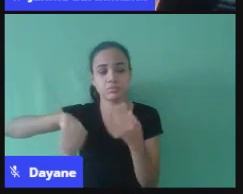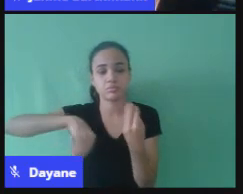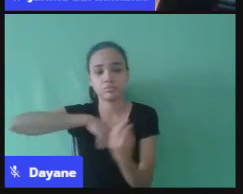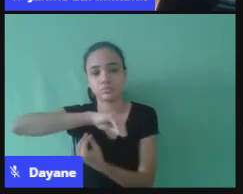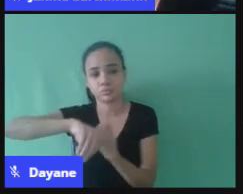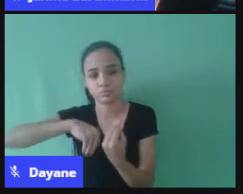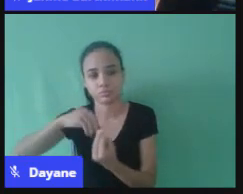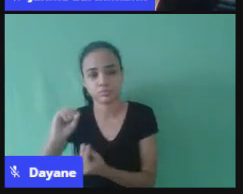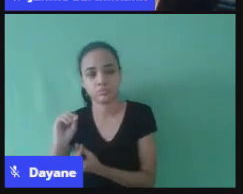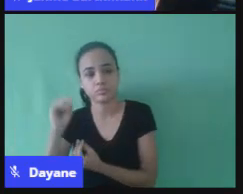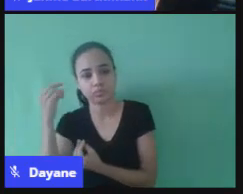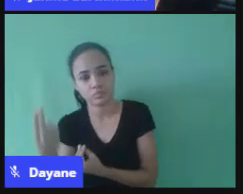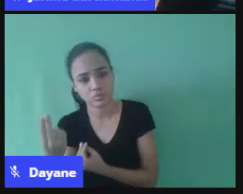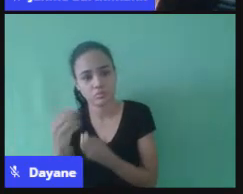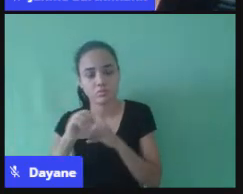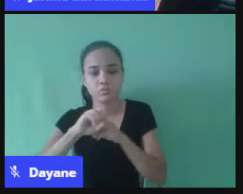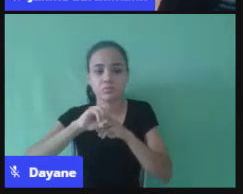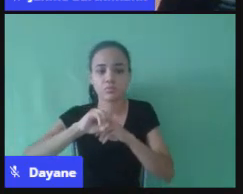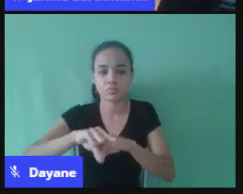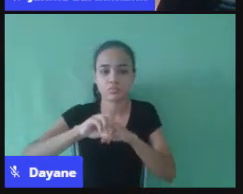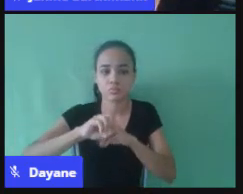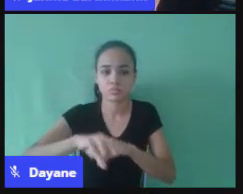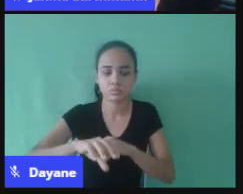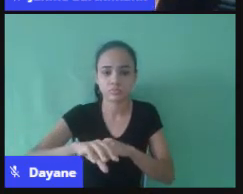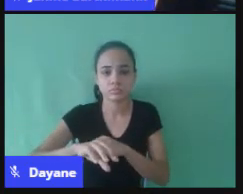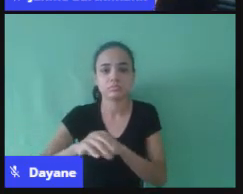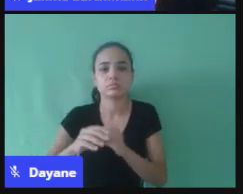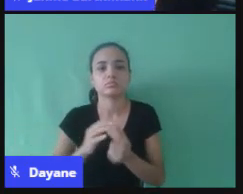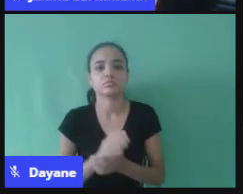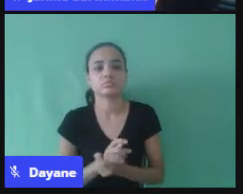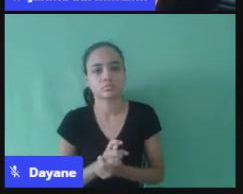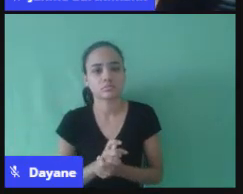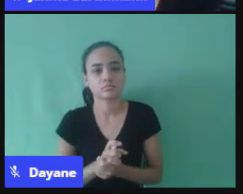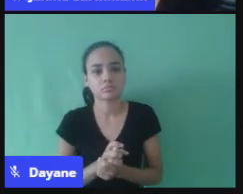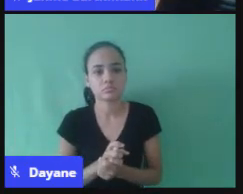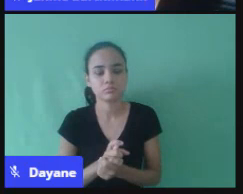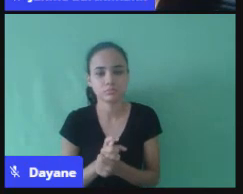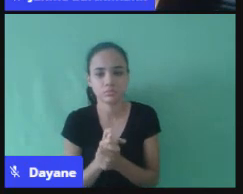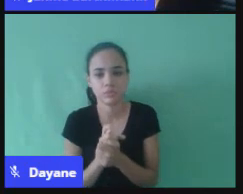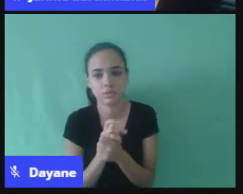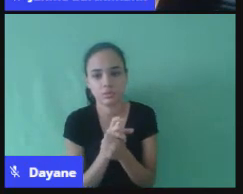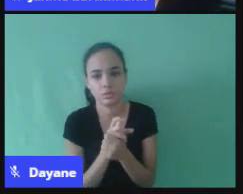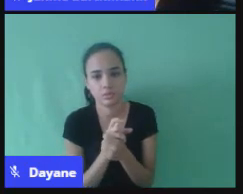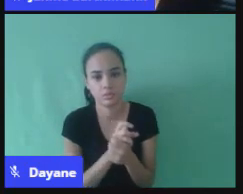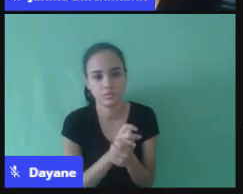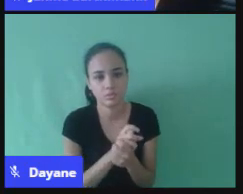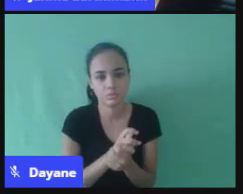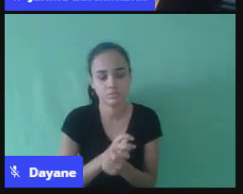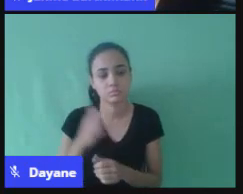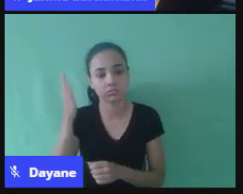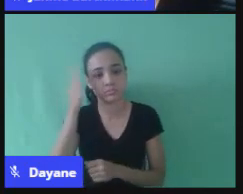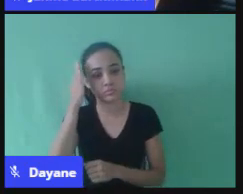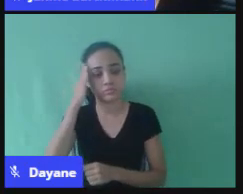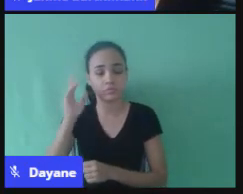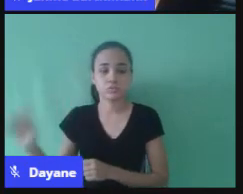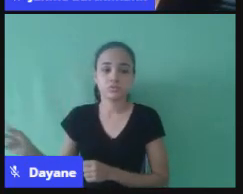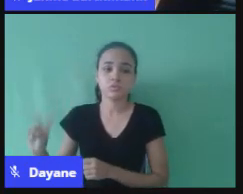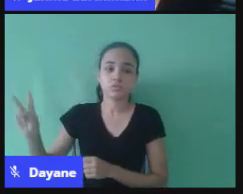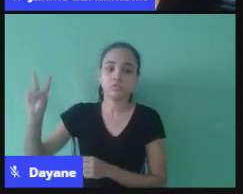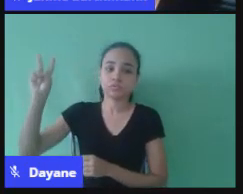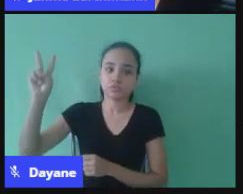que afirmação interessante. De saberes e valores, quando integramos várias áreas